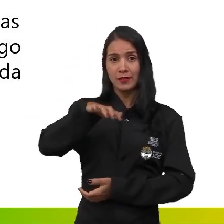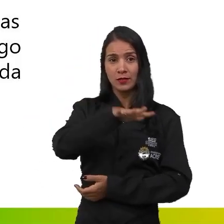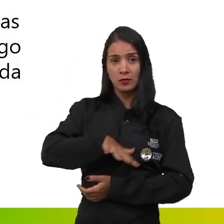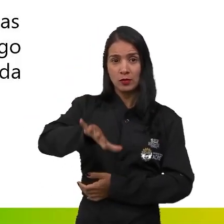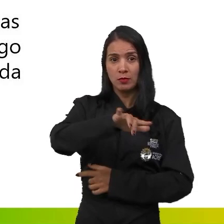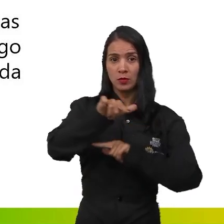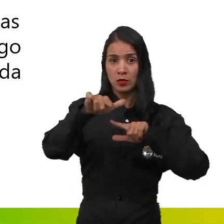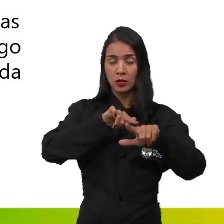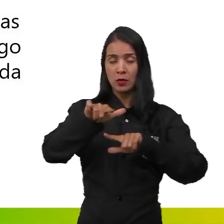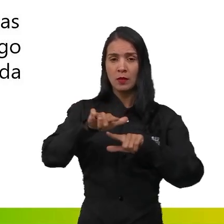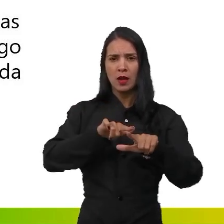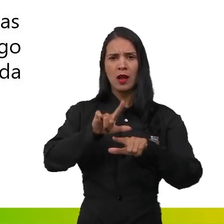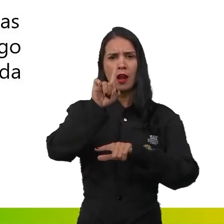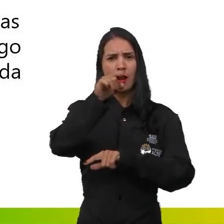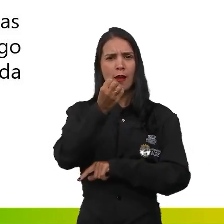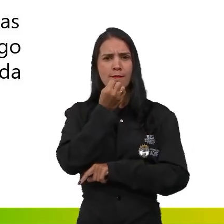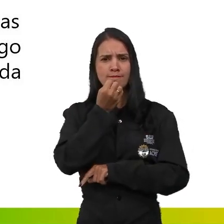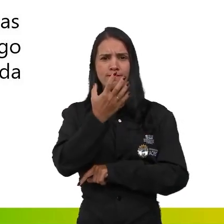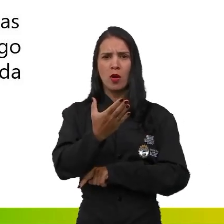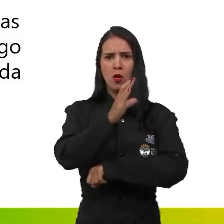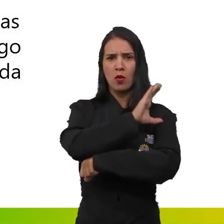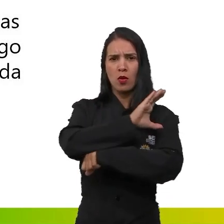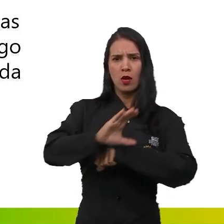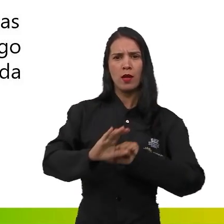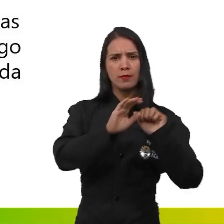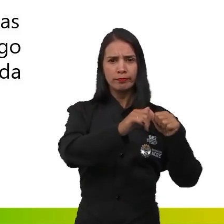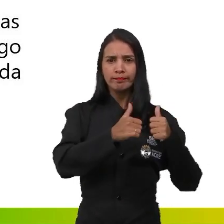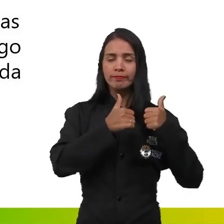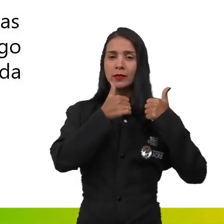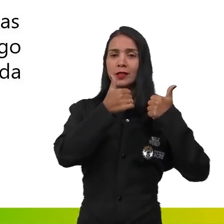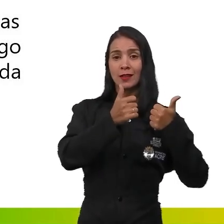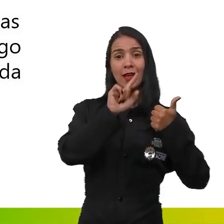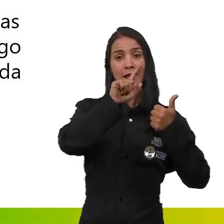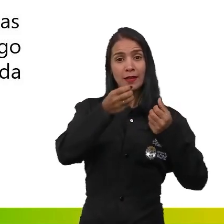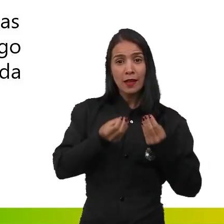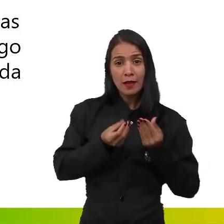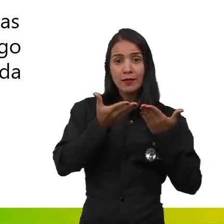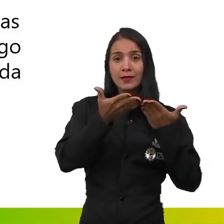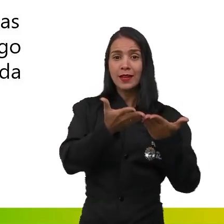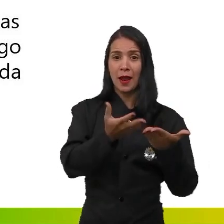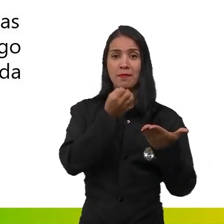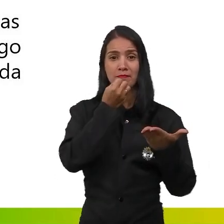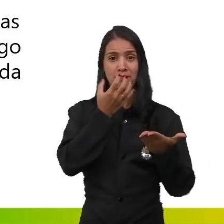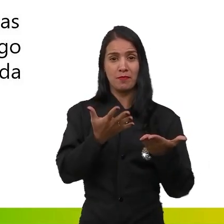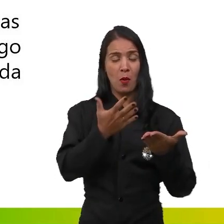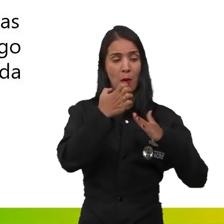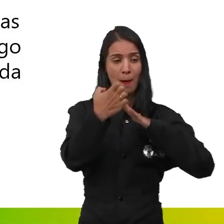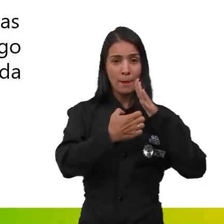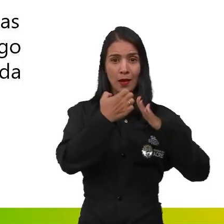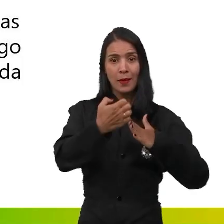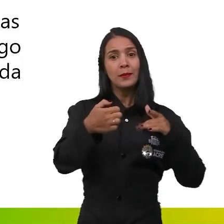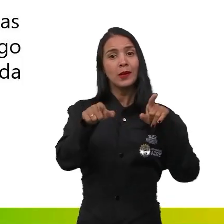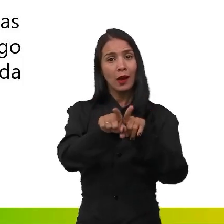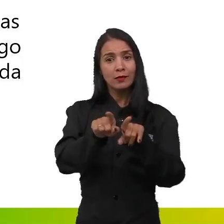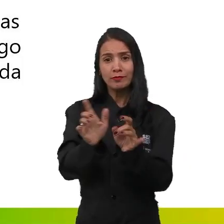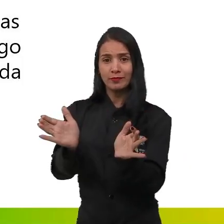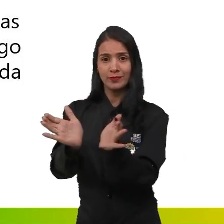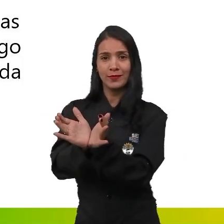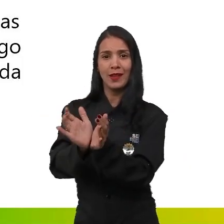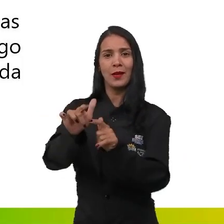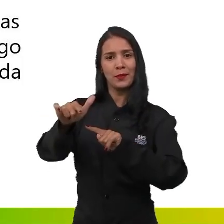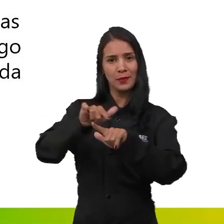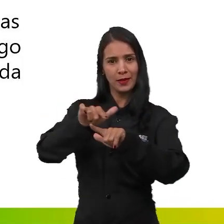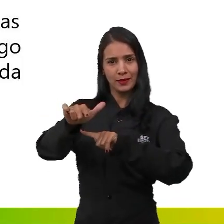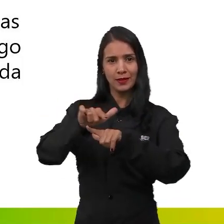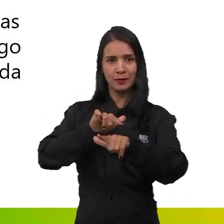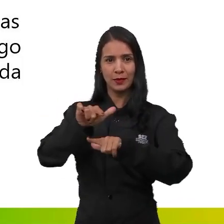e corretos, o que é um benefício, tanto para a empresa quanto para o